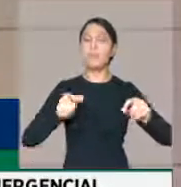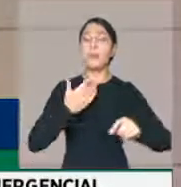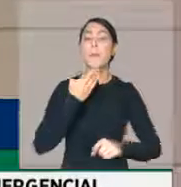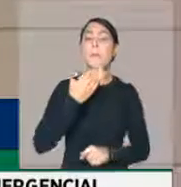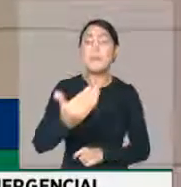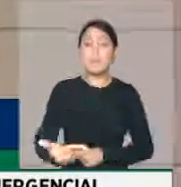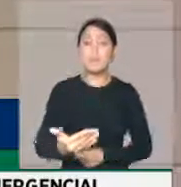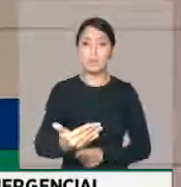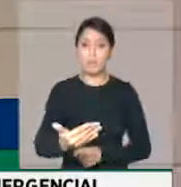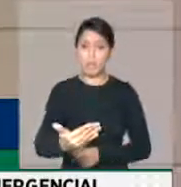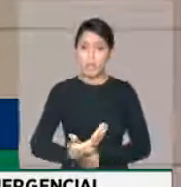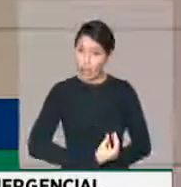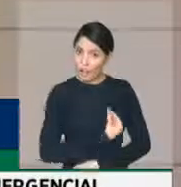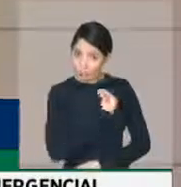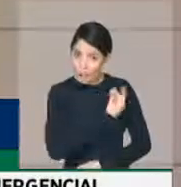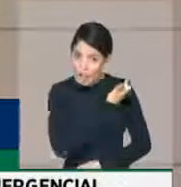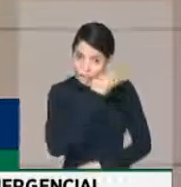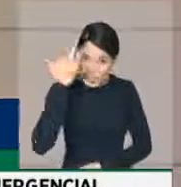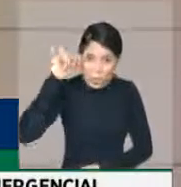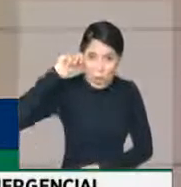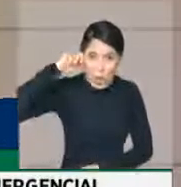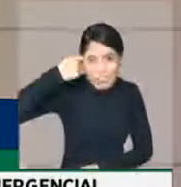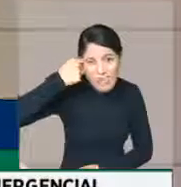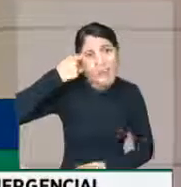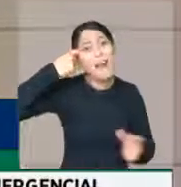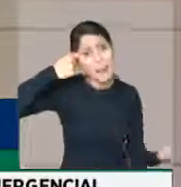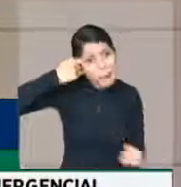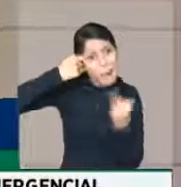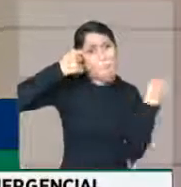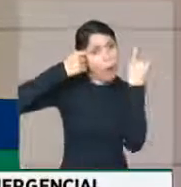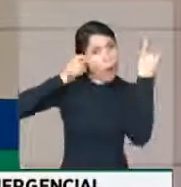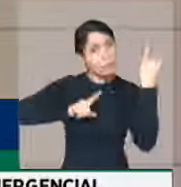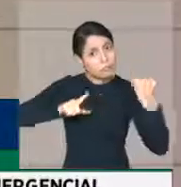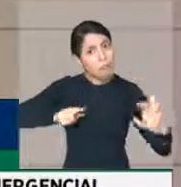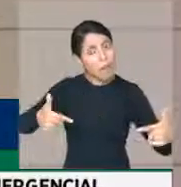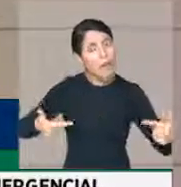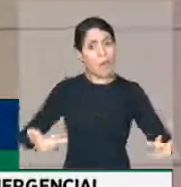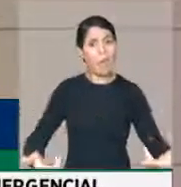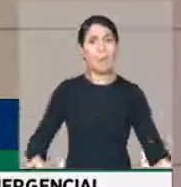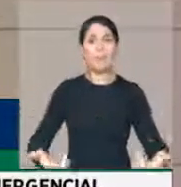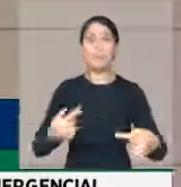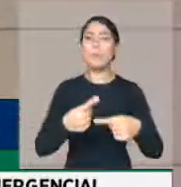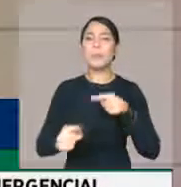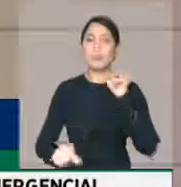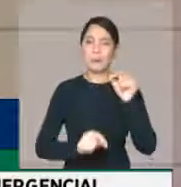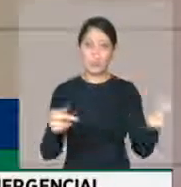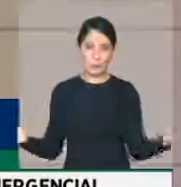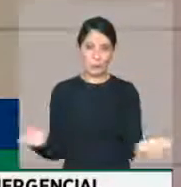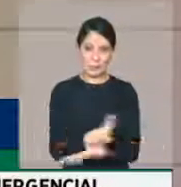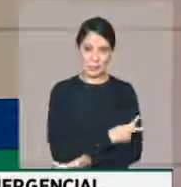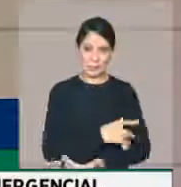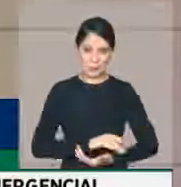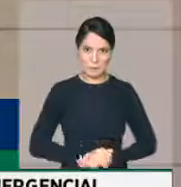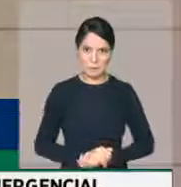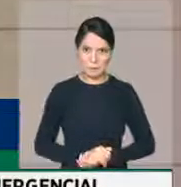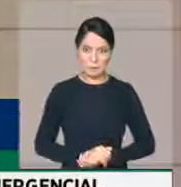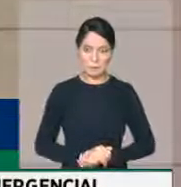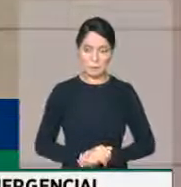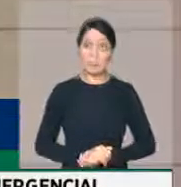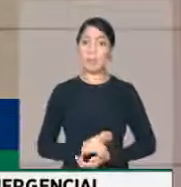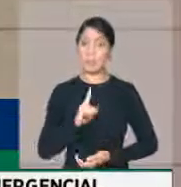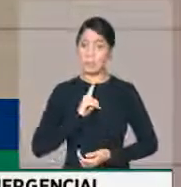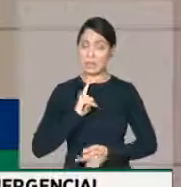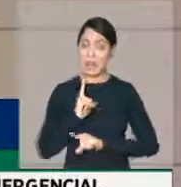negras importam. Isso que é uma reação global ao assassinato por um agente da polícia, de uma